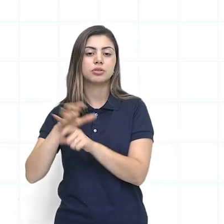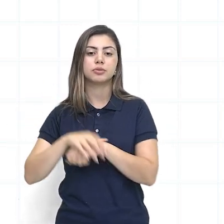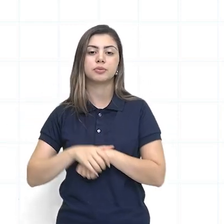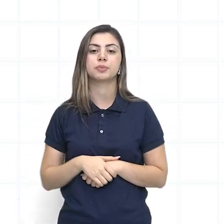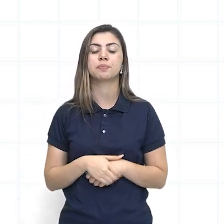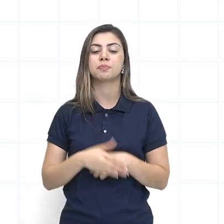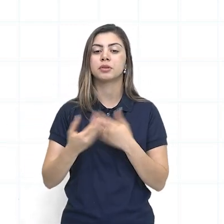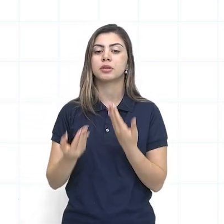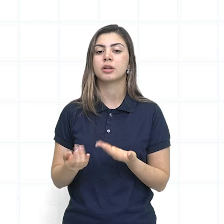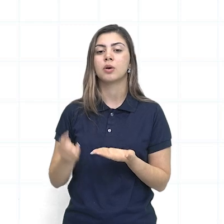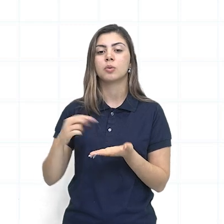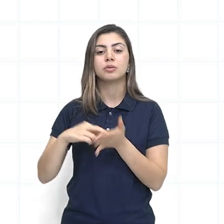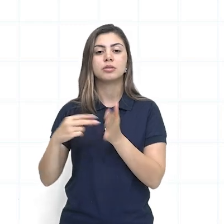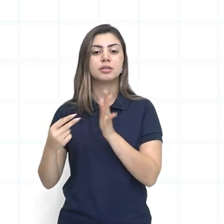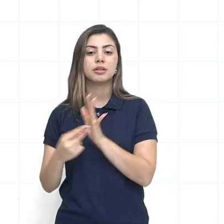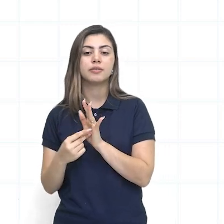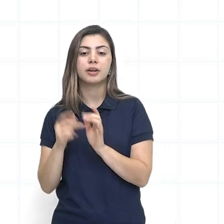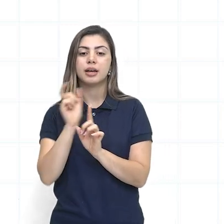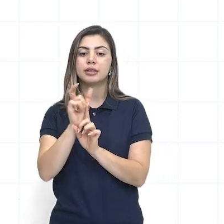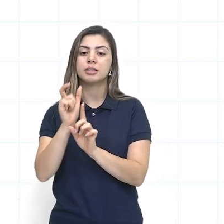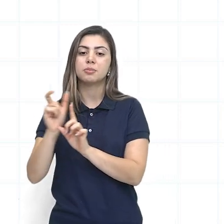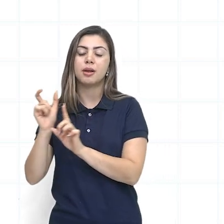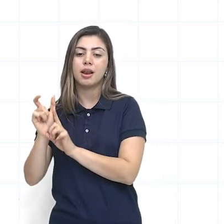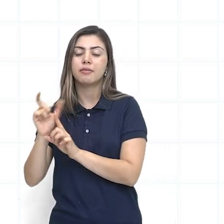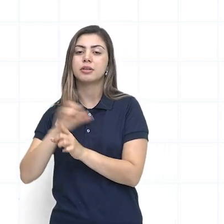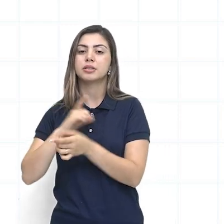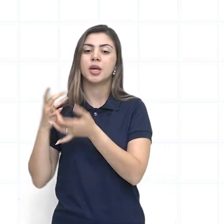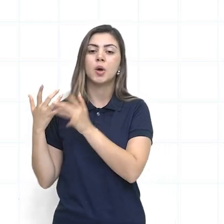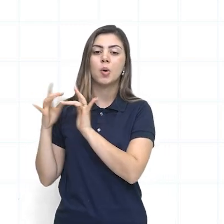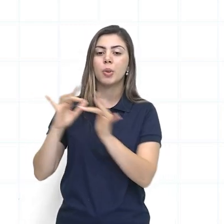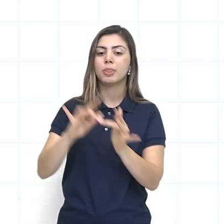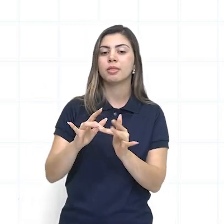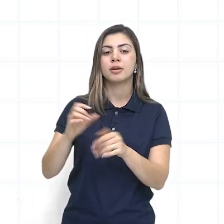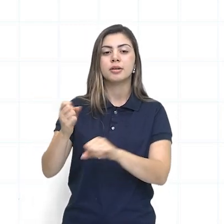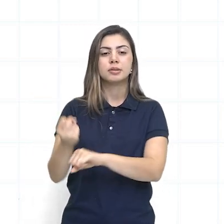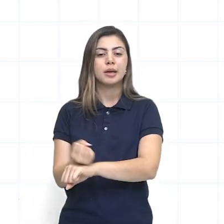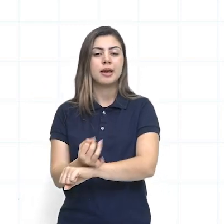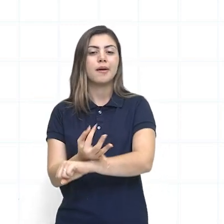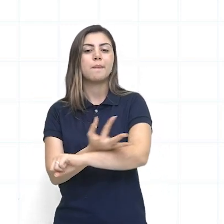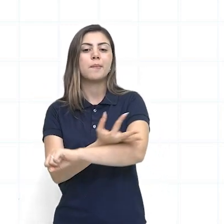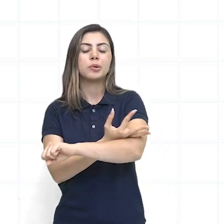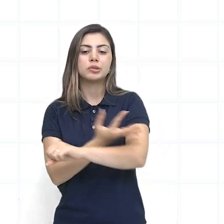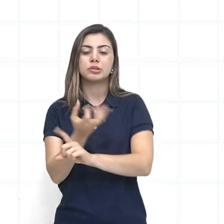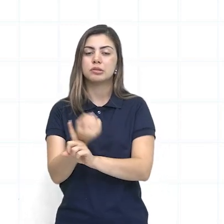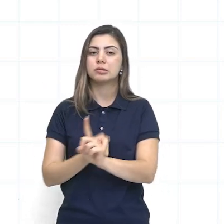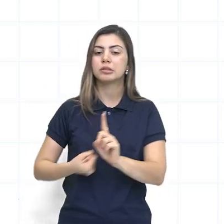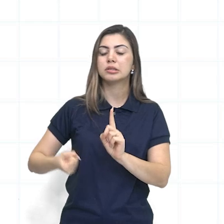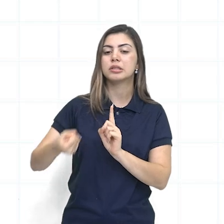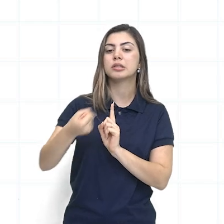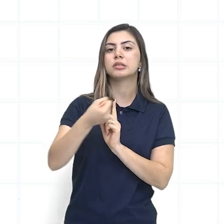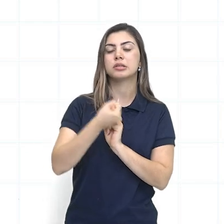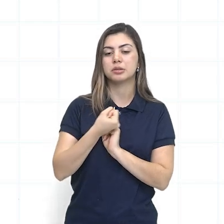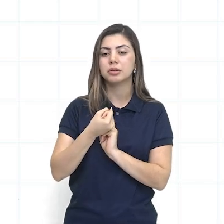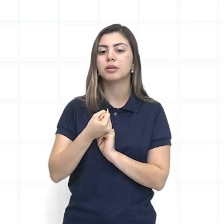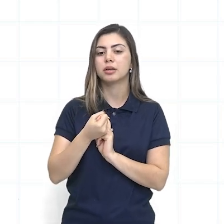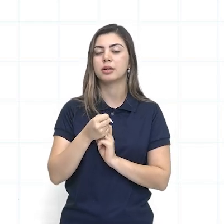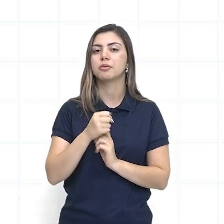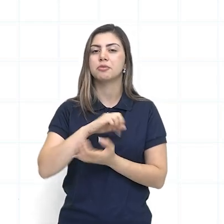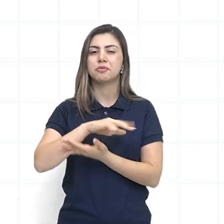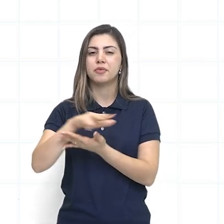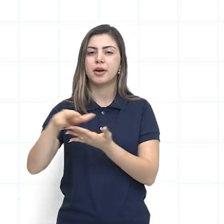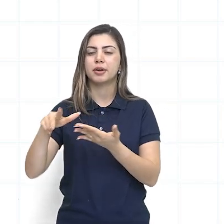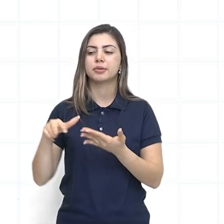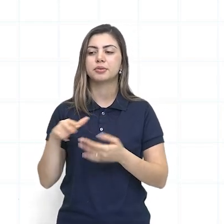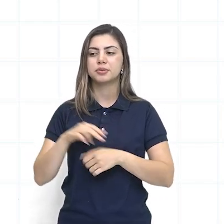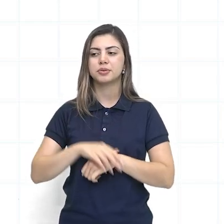das palavras é carregado de contexto emotivo, social, ideológico,